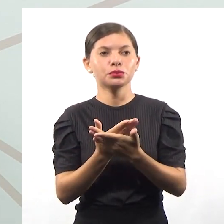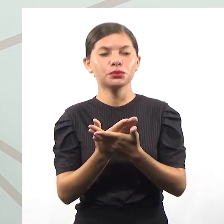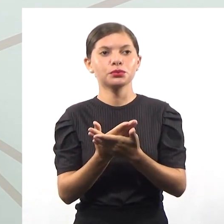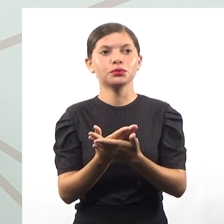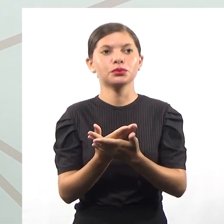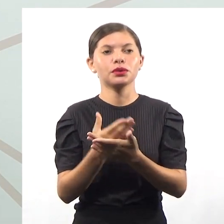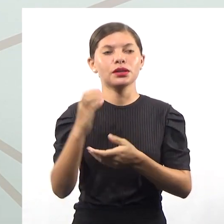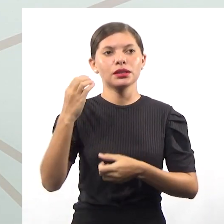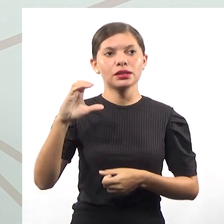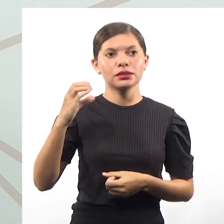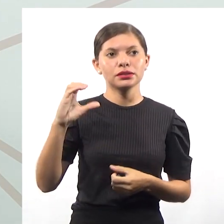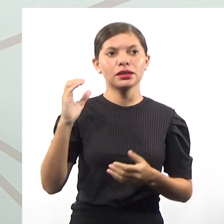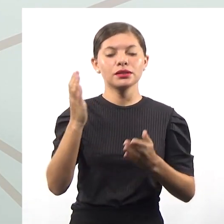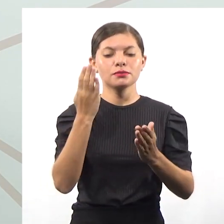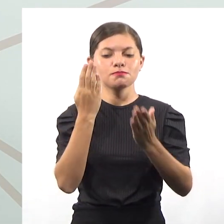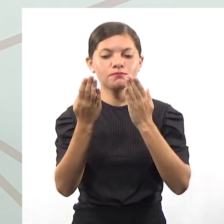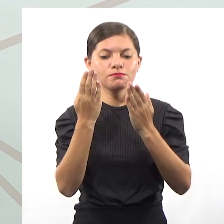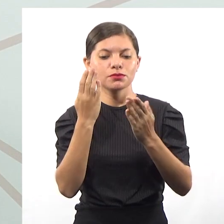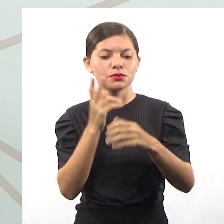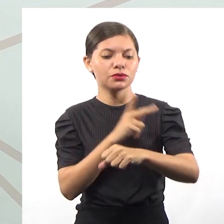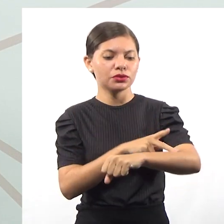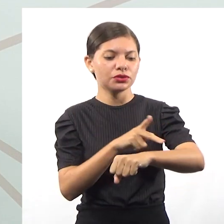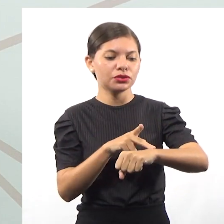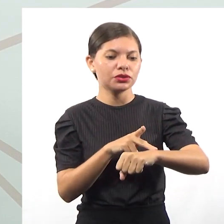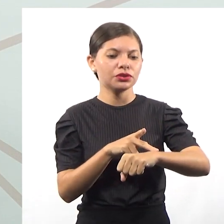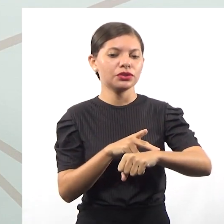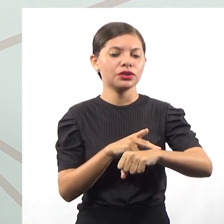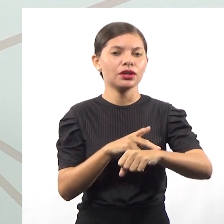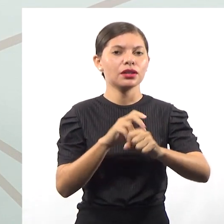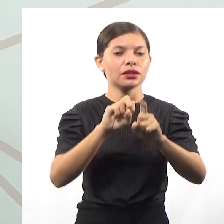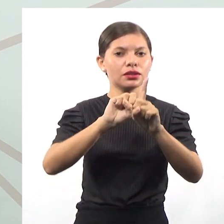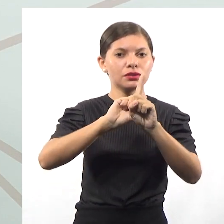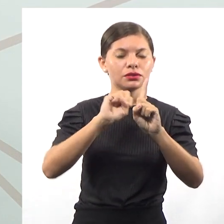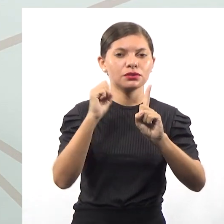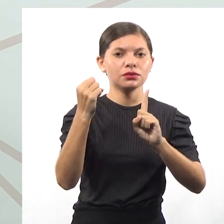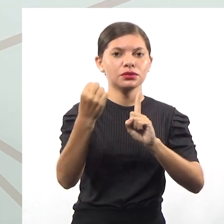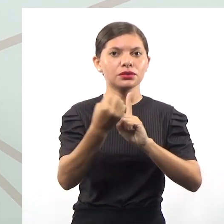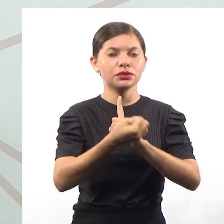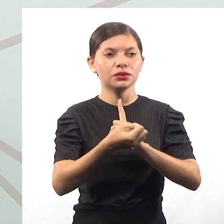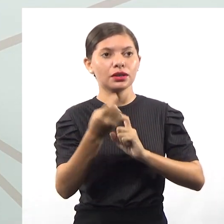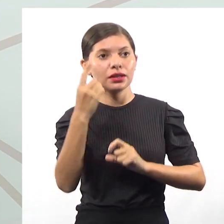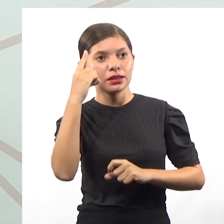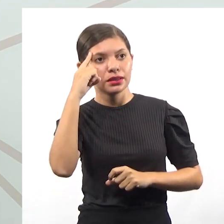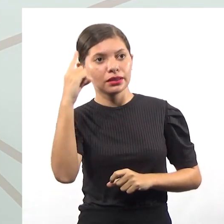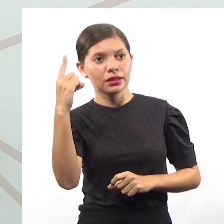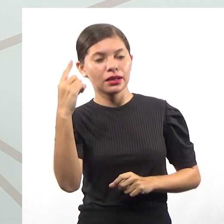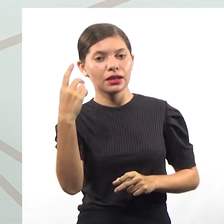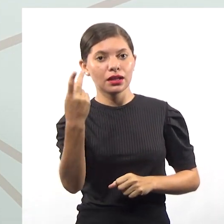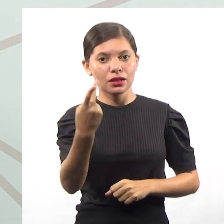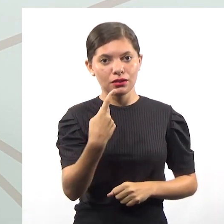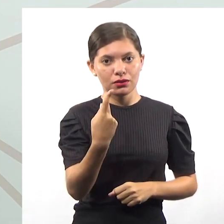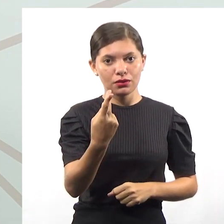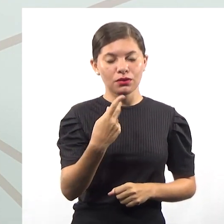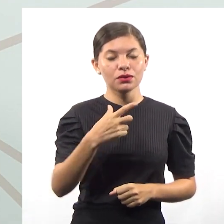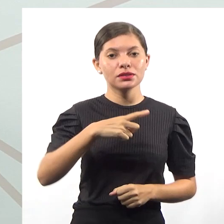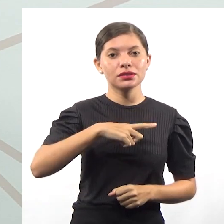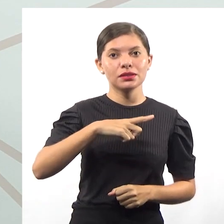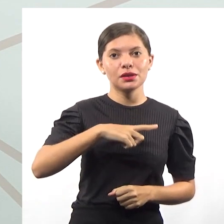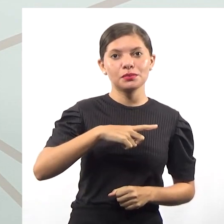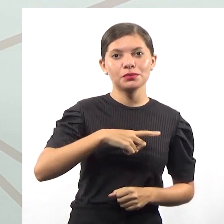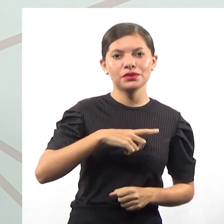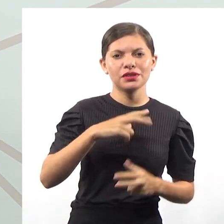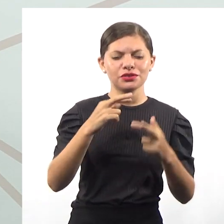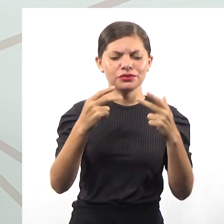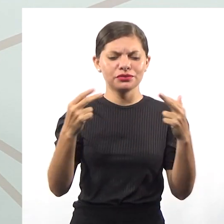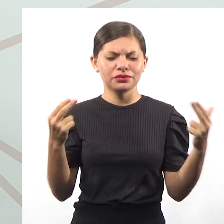estudos das neurociências, da psicologia, da sociologia, baseada na ideia de que nós temos diferentes inteligências, aí do